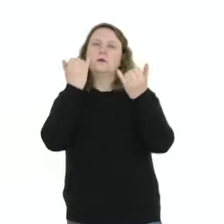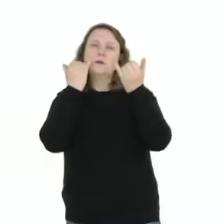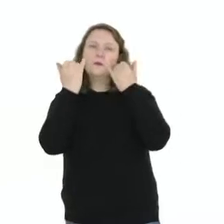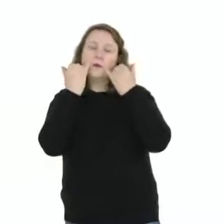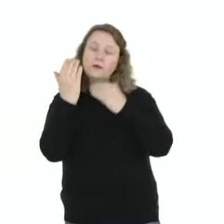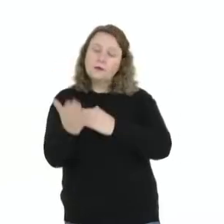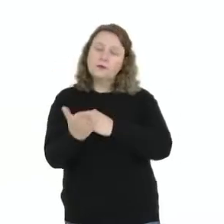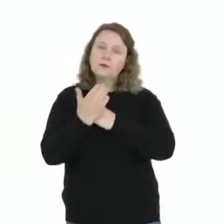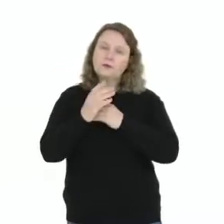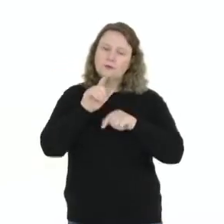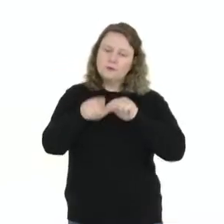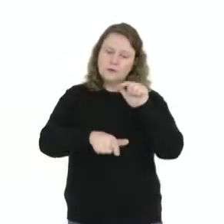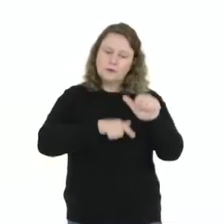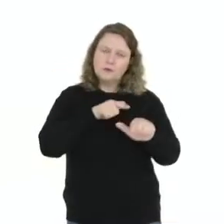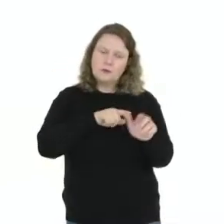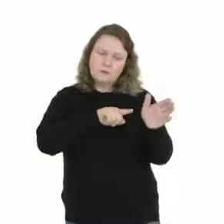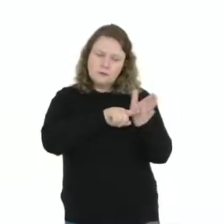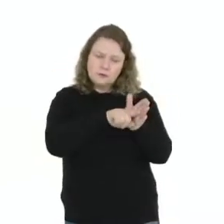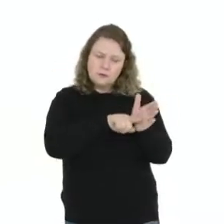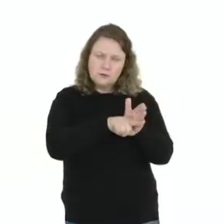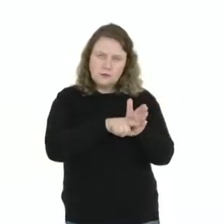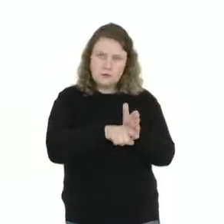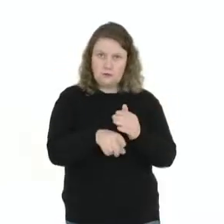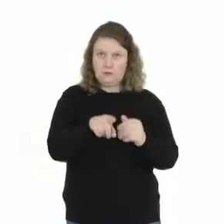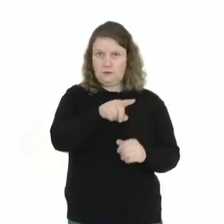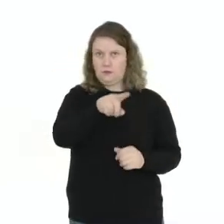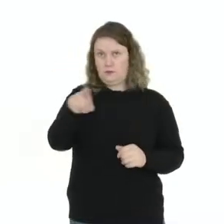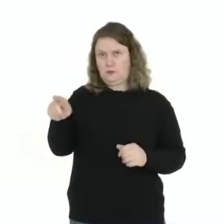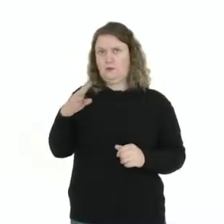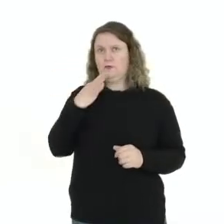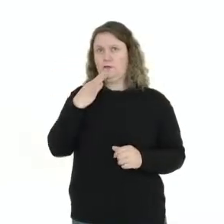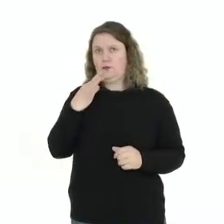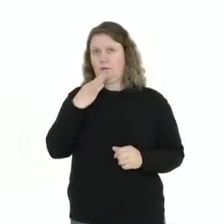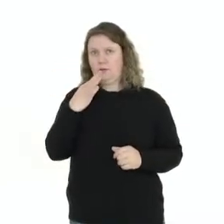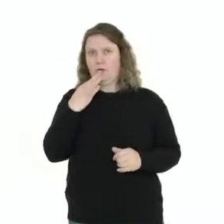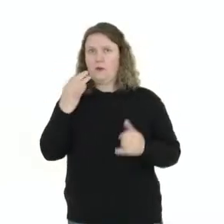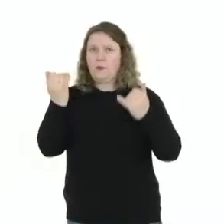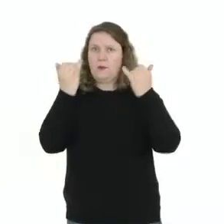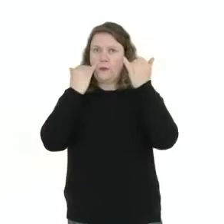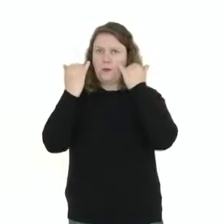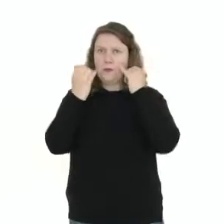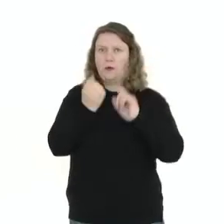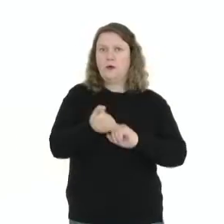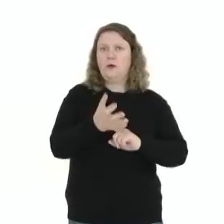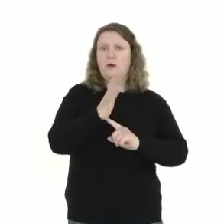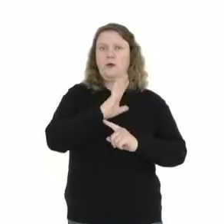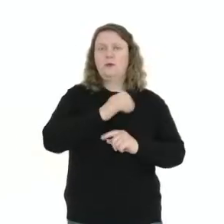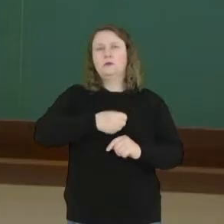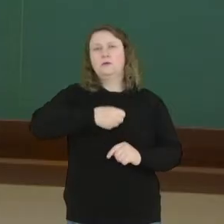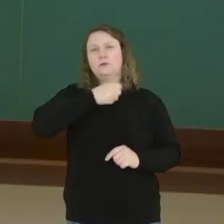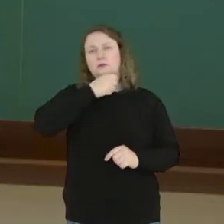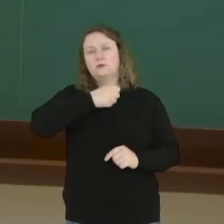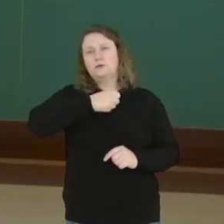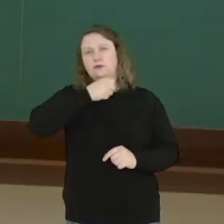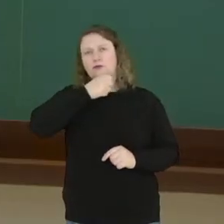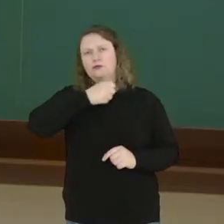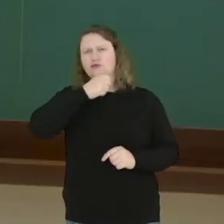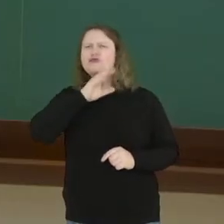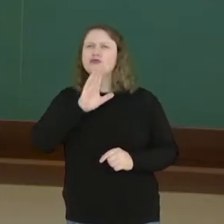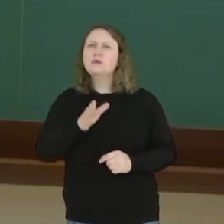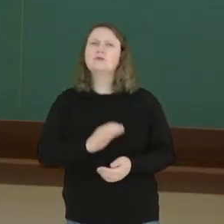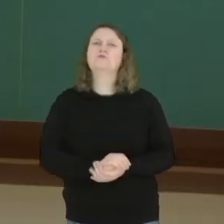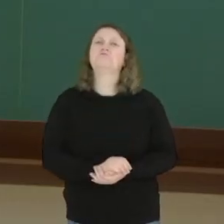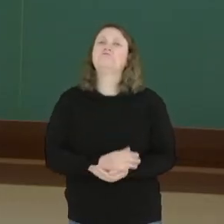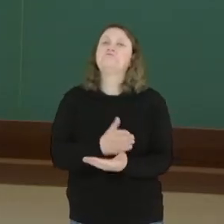trabalho historiador? Você conhece alguma fonte histórica da Roma Antiga, gente? Galerinha do 6º ano, se eu